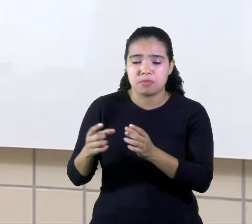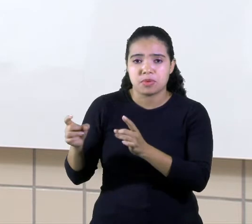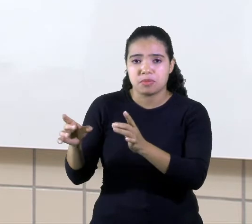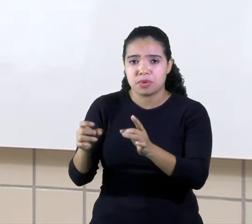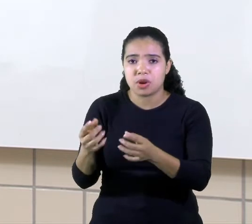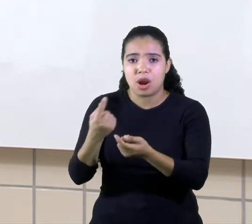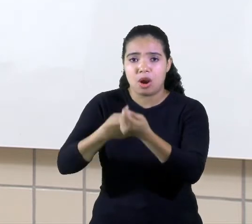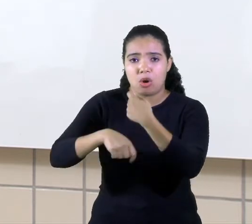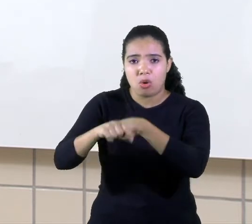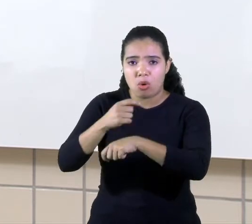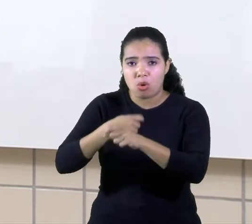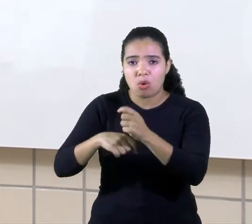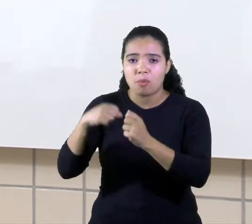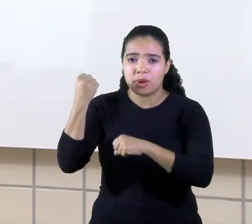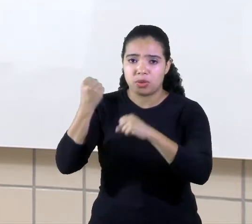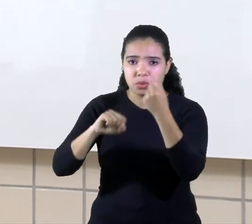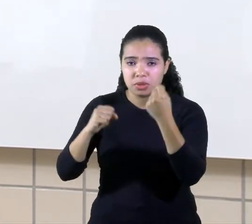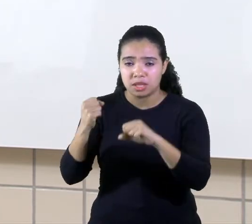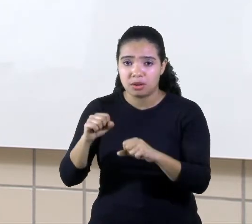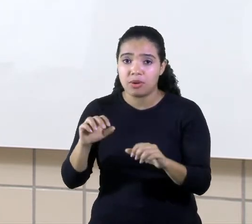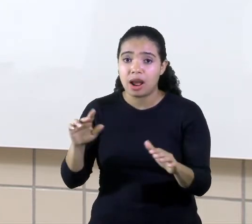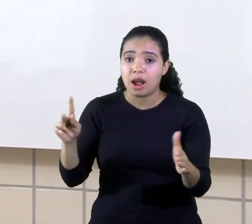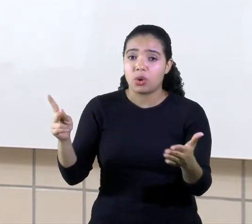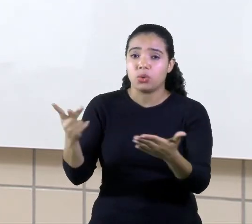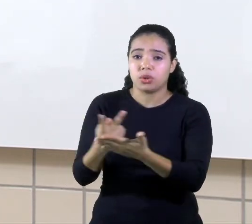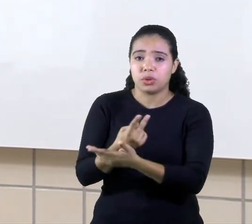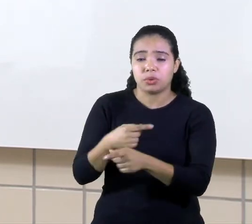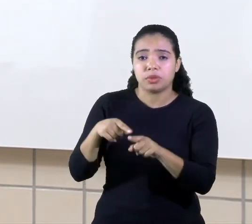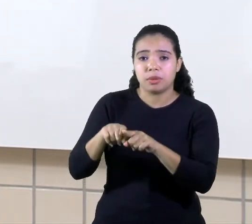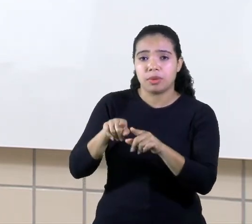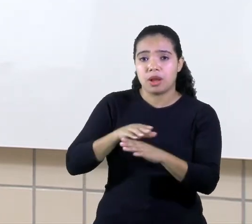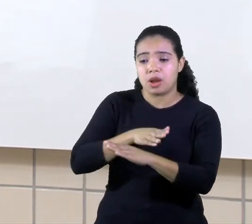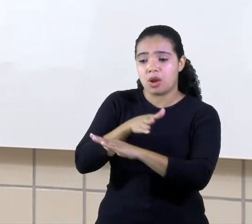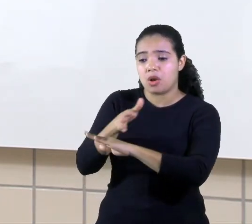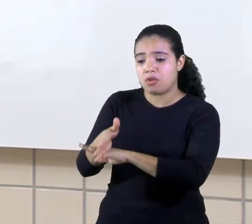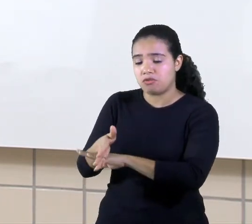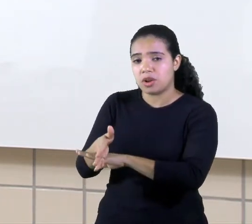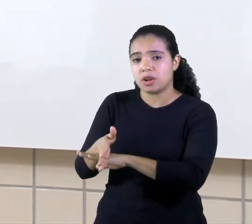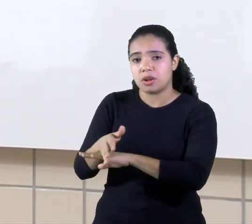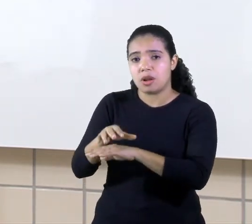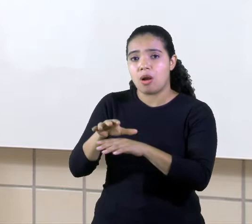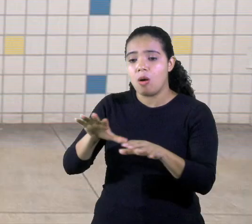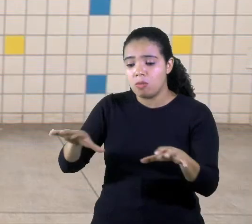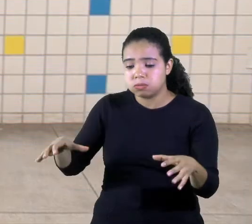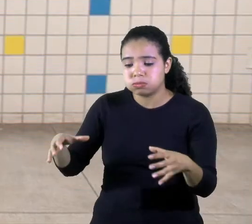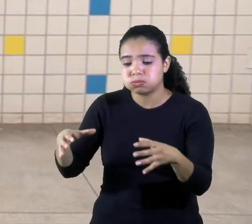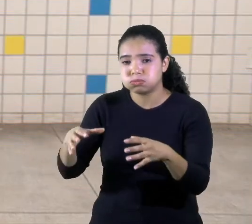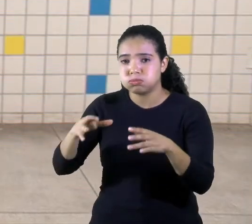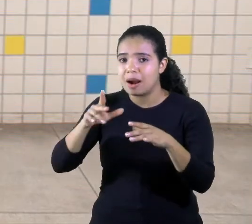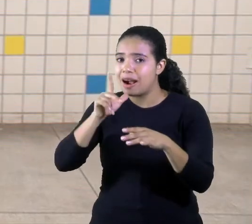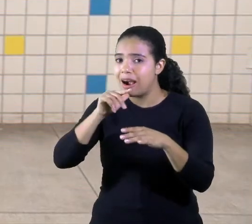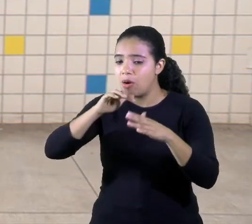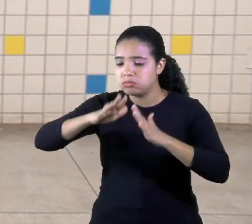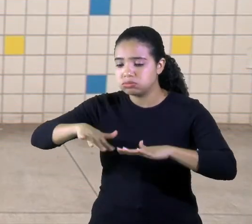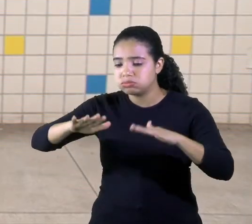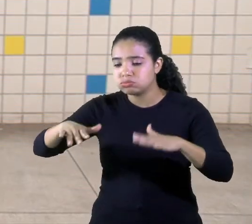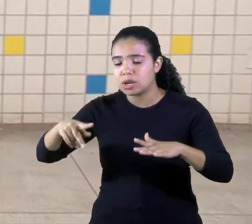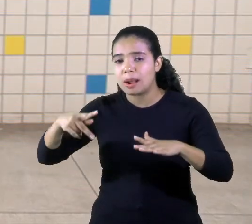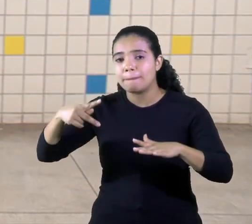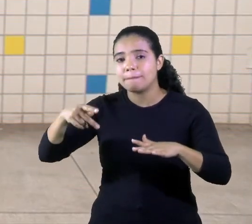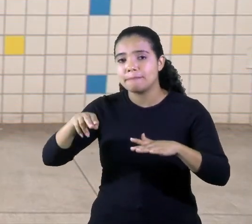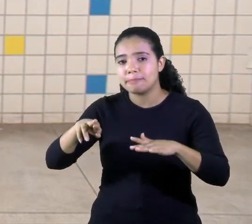Paraguai, ela foi provocada também pelo acesso à Bacia do Prata. Nas aulas de geografia,